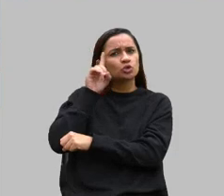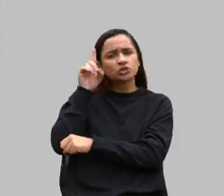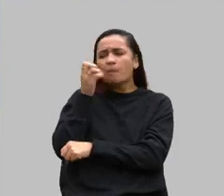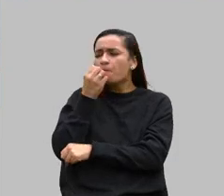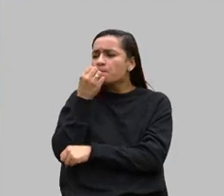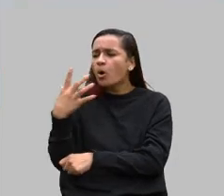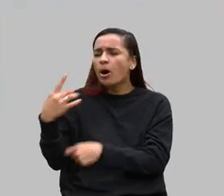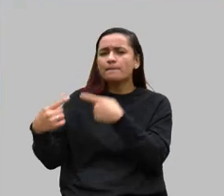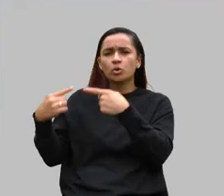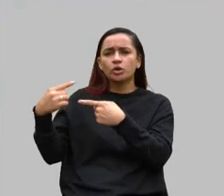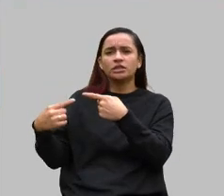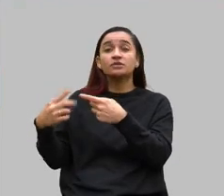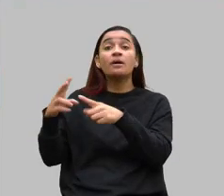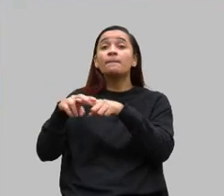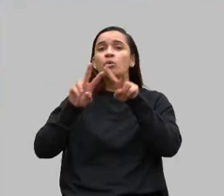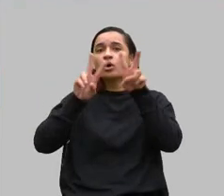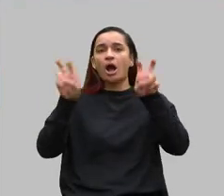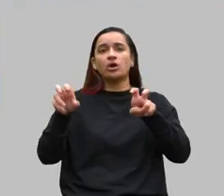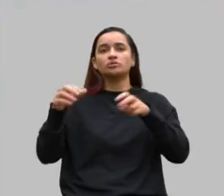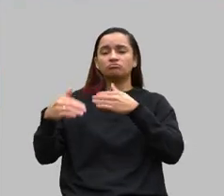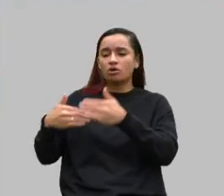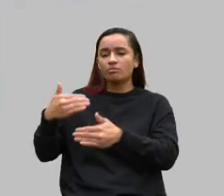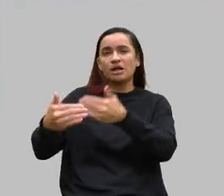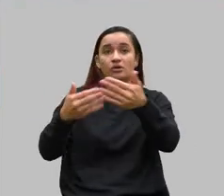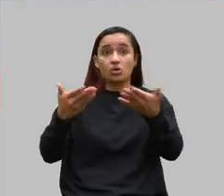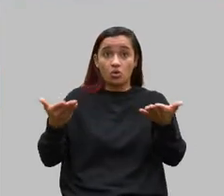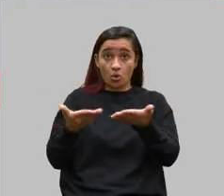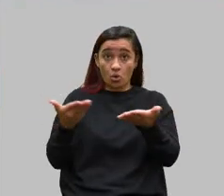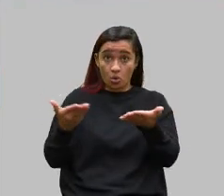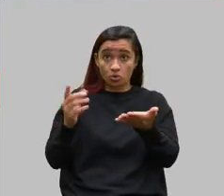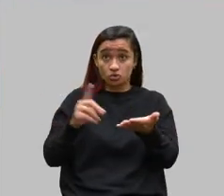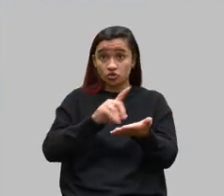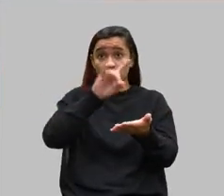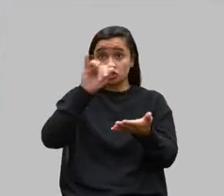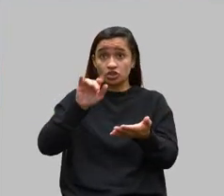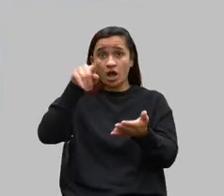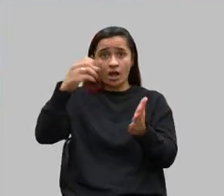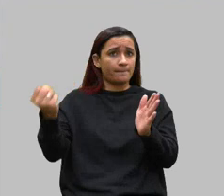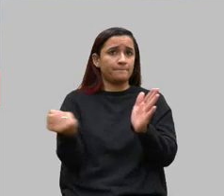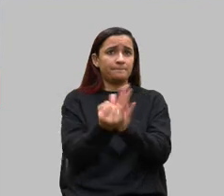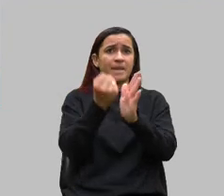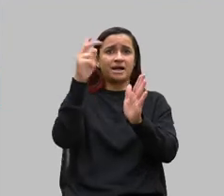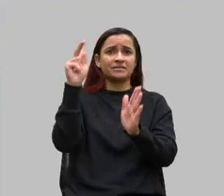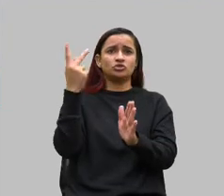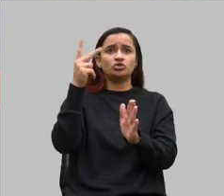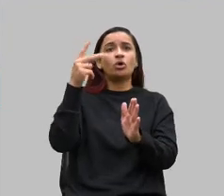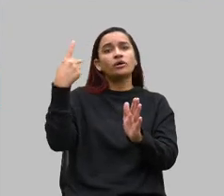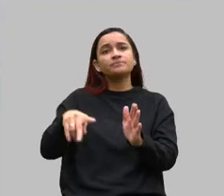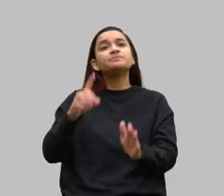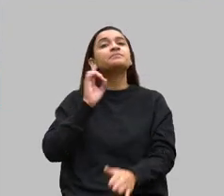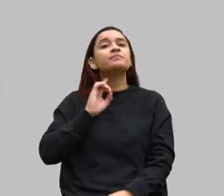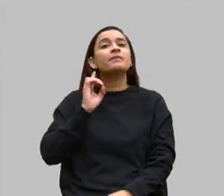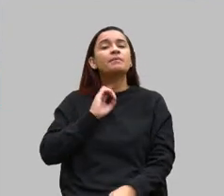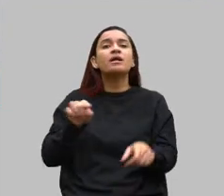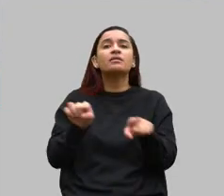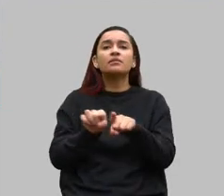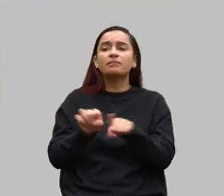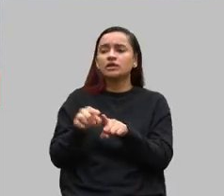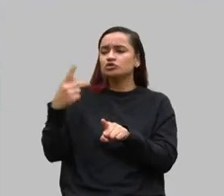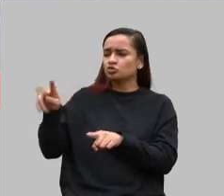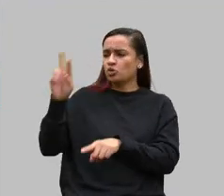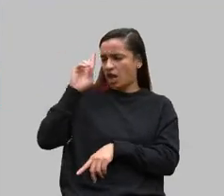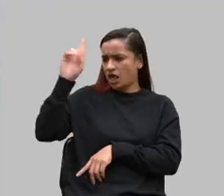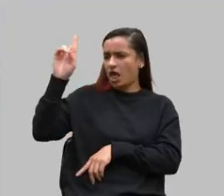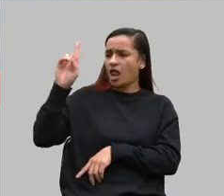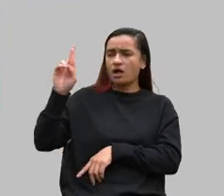essa mobilização né Acho que o a data de hoje é uma data histórica para Minas e fruto aqui da sua liderança né acho que a a